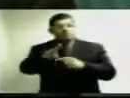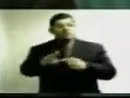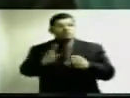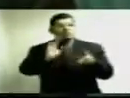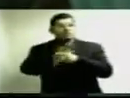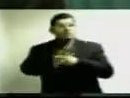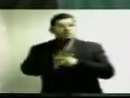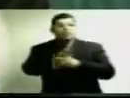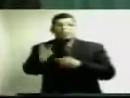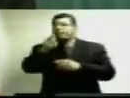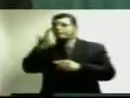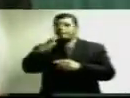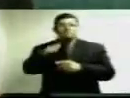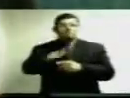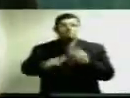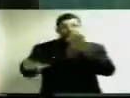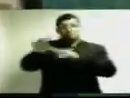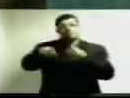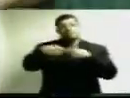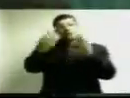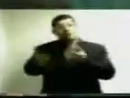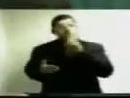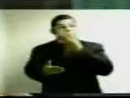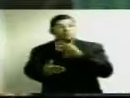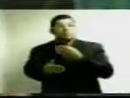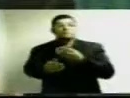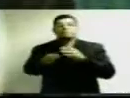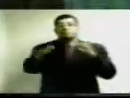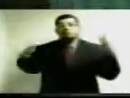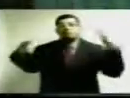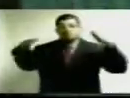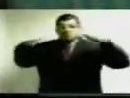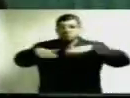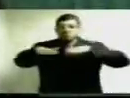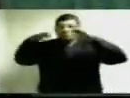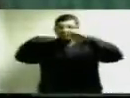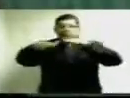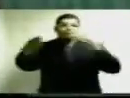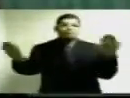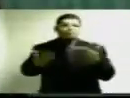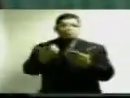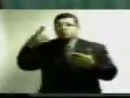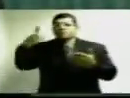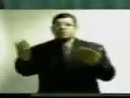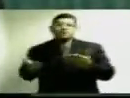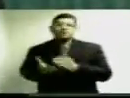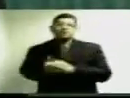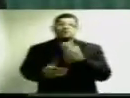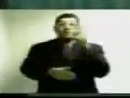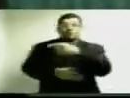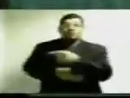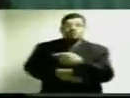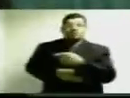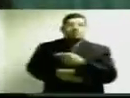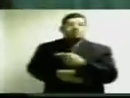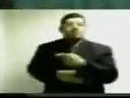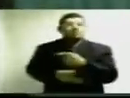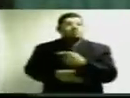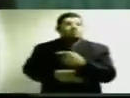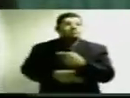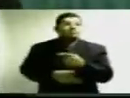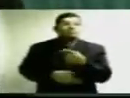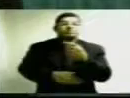do à parte, não é algo banal. Então, é o edifício garagem e é esse outro episódio. Esse outro